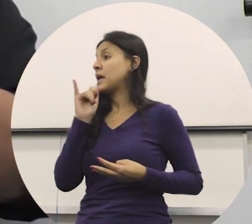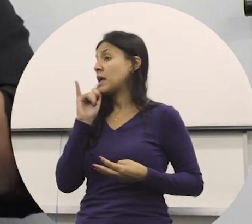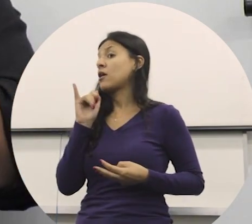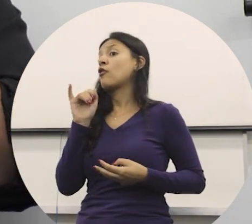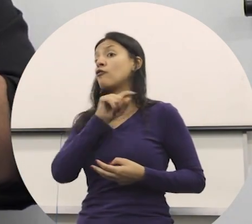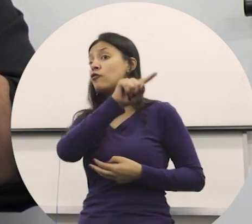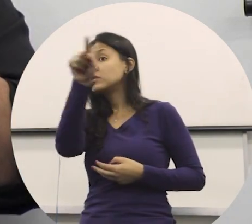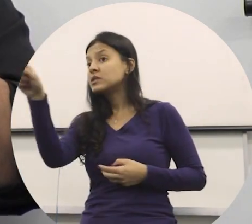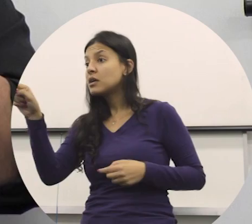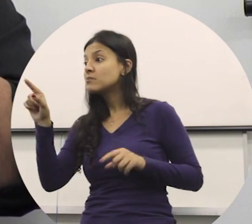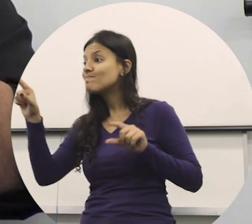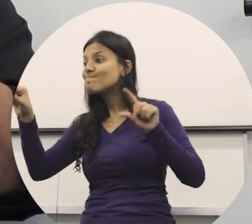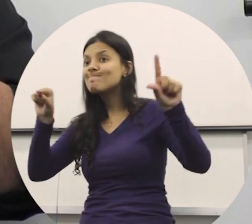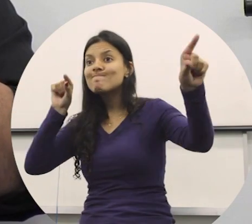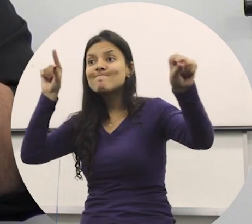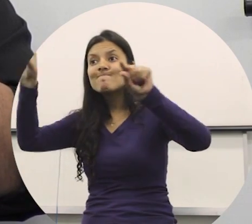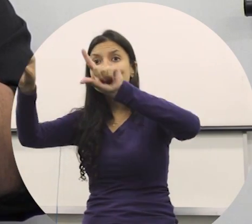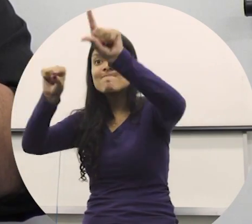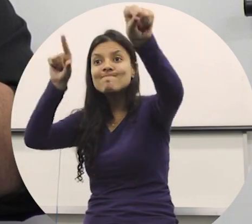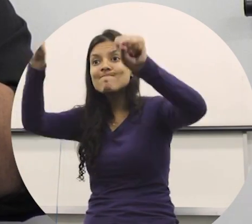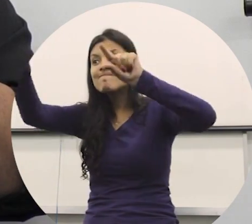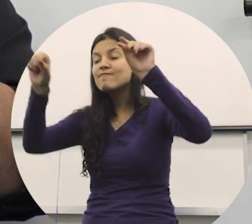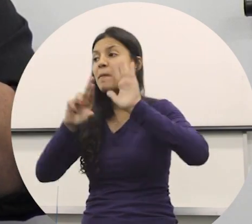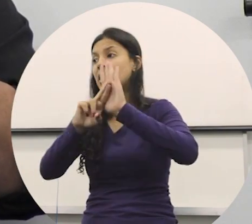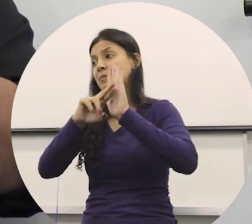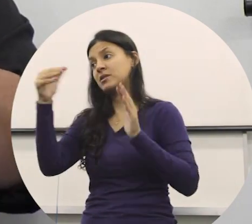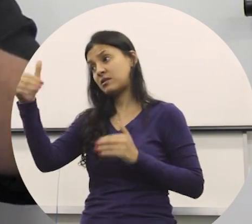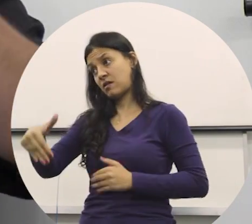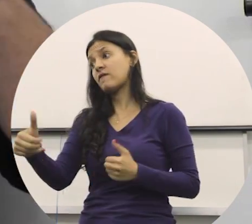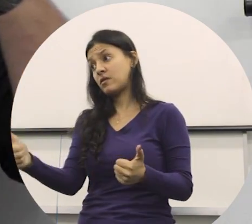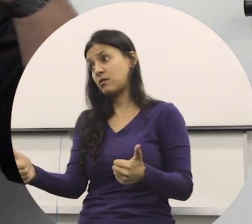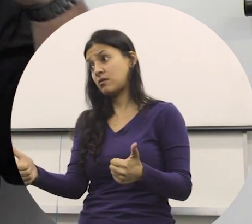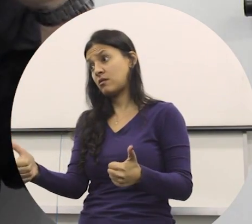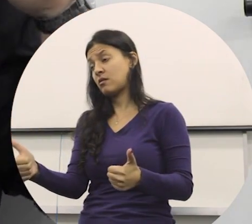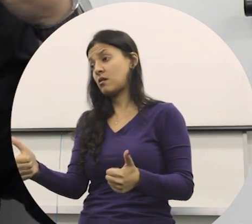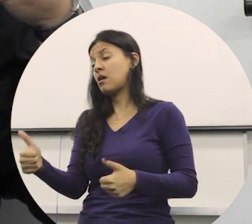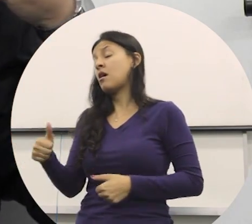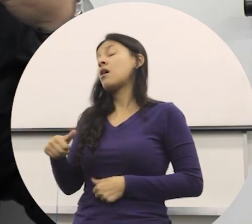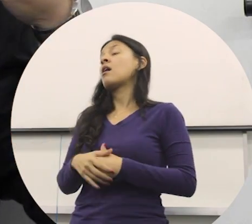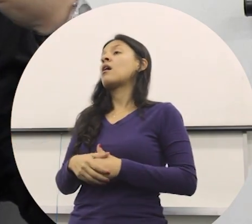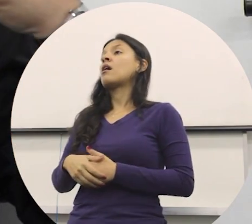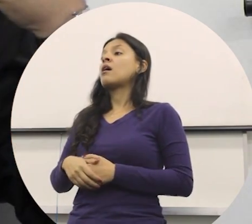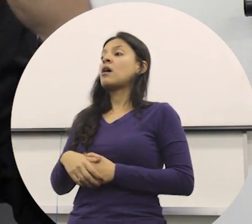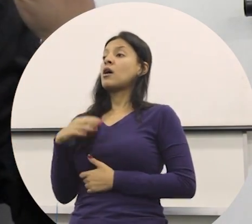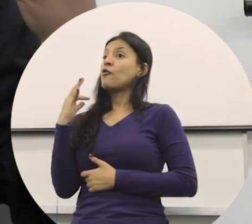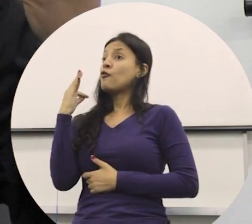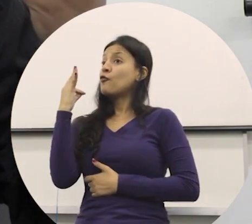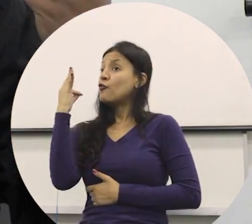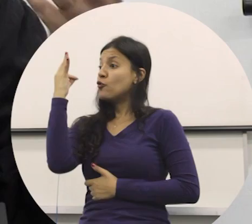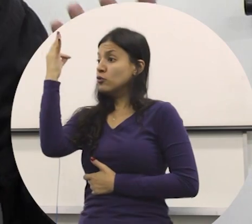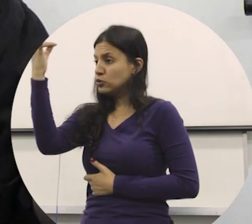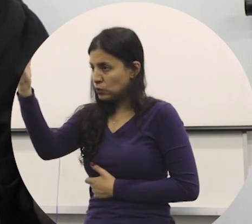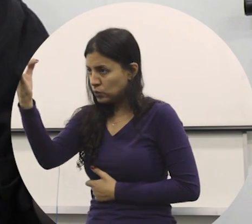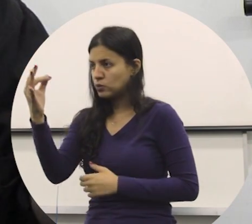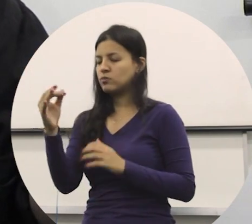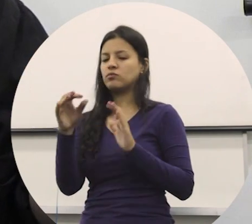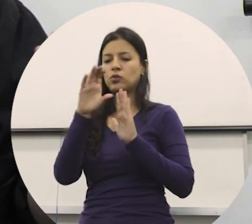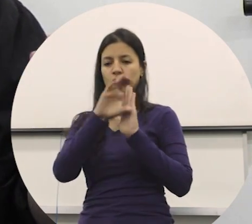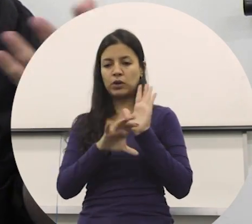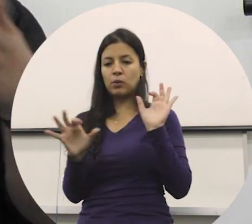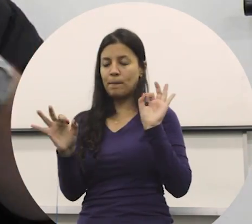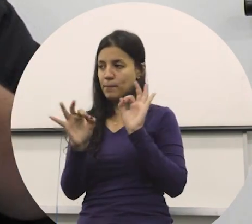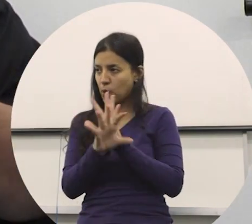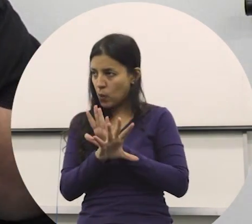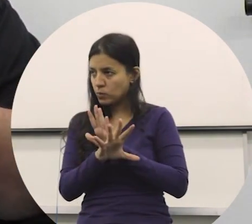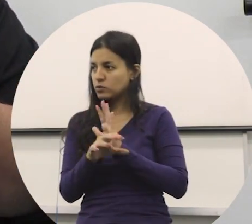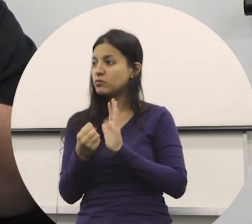foram escolhidos a dedo. Certo? Para vir para cá. Quando isso for aplicado, a gente tem que